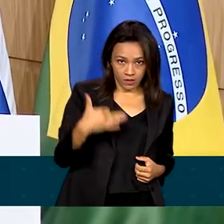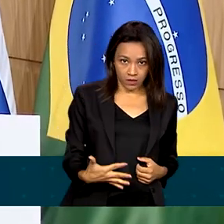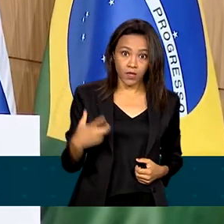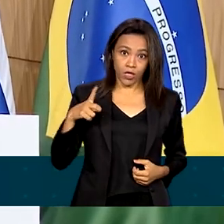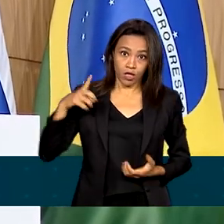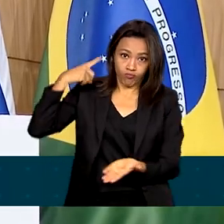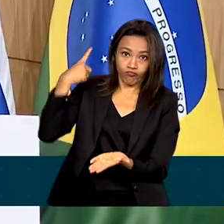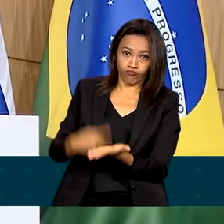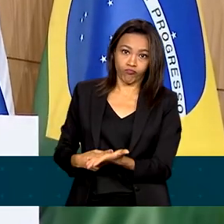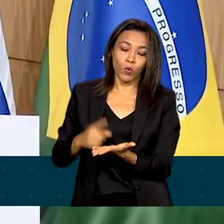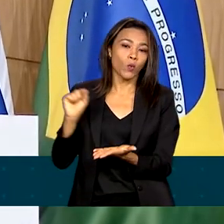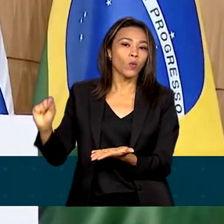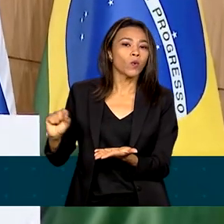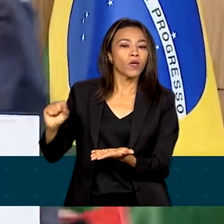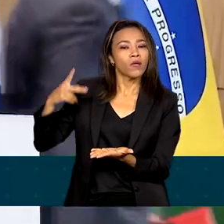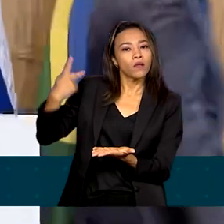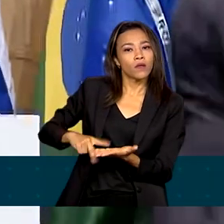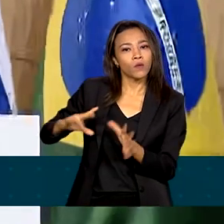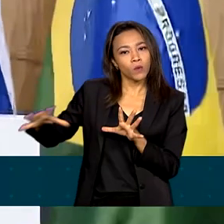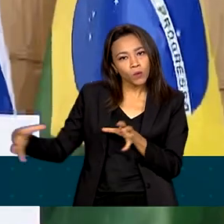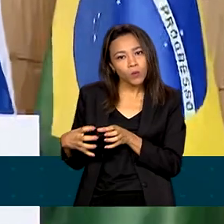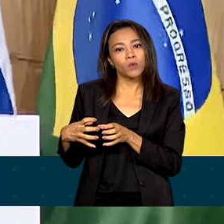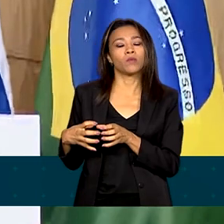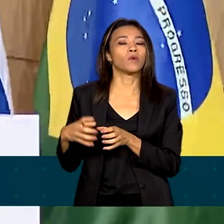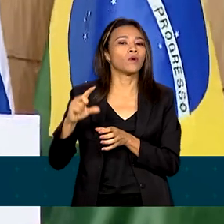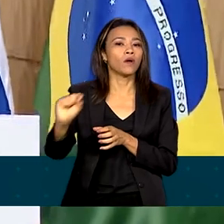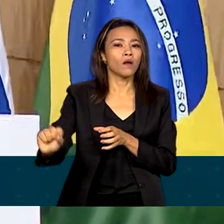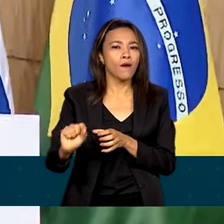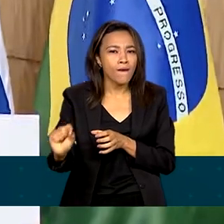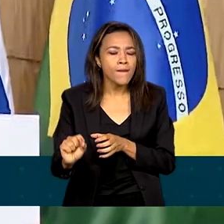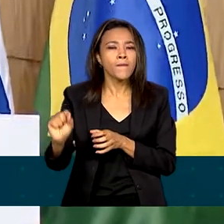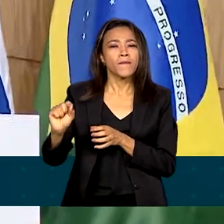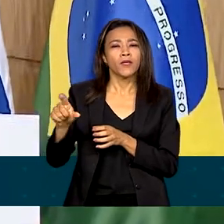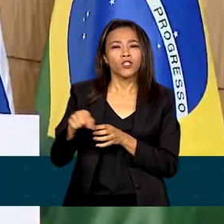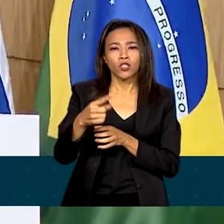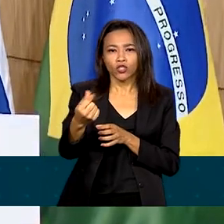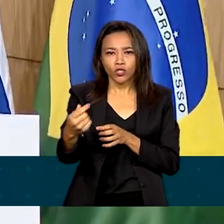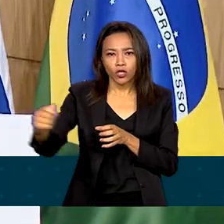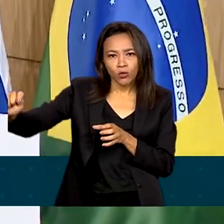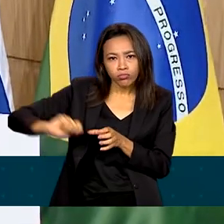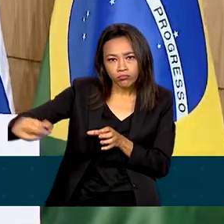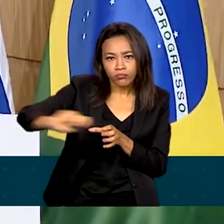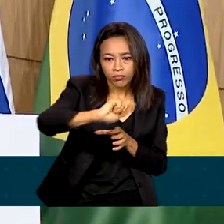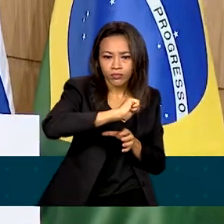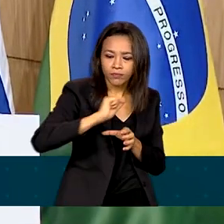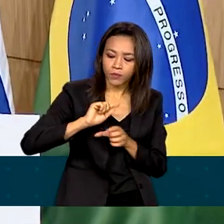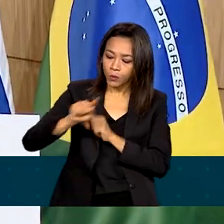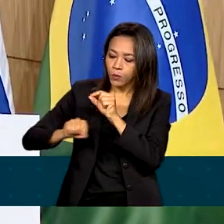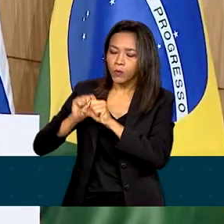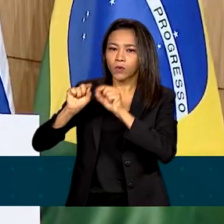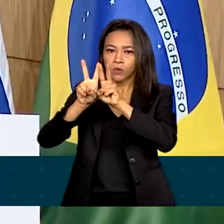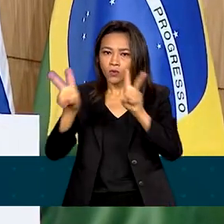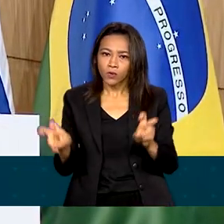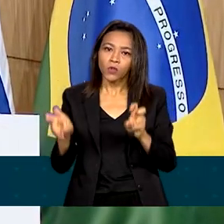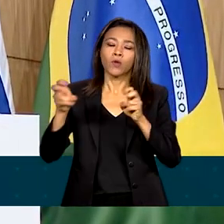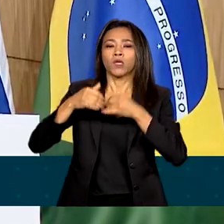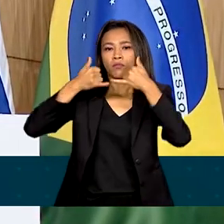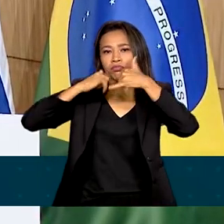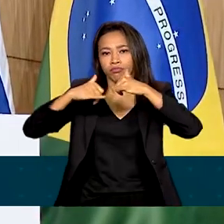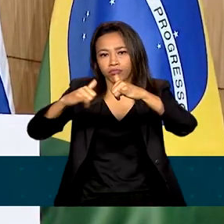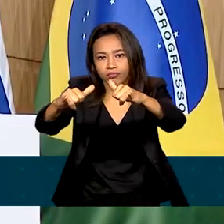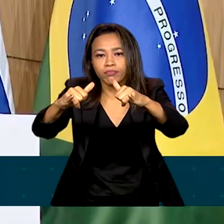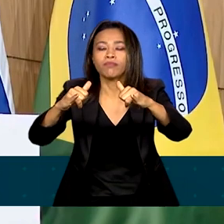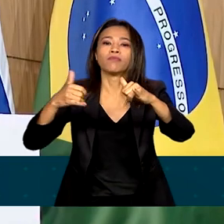Banco dos BRICS, do NDB, na mobilização de recursos para investimento em energia limpa e